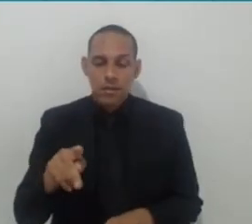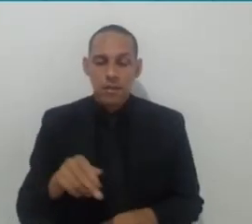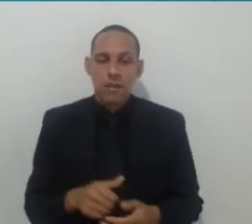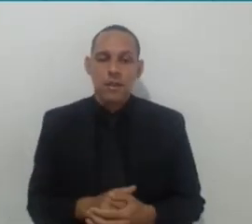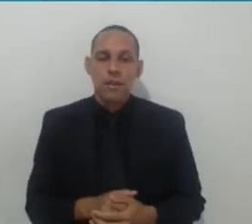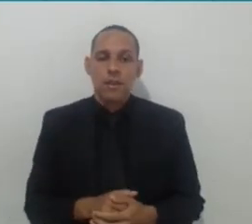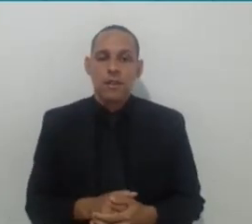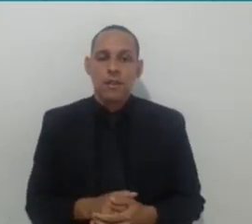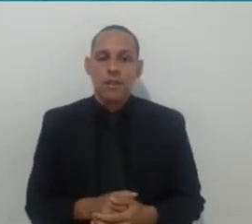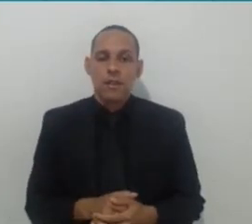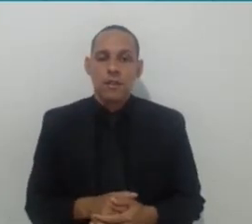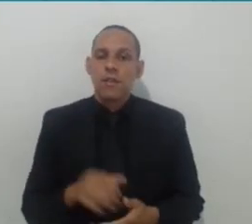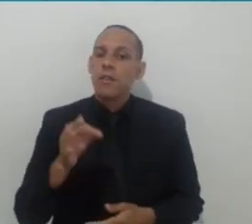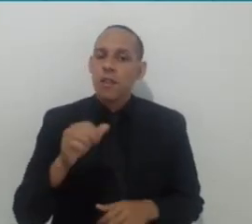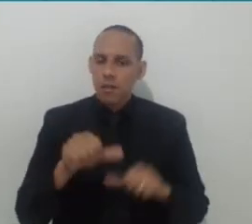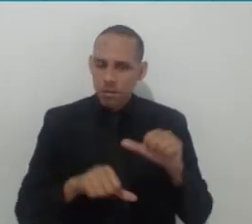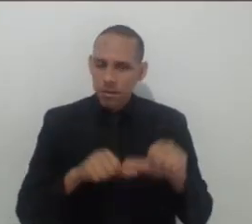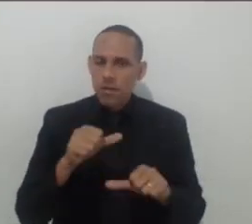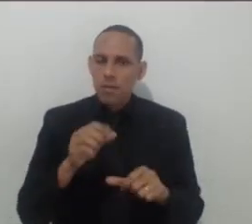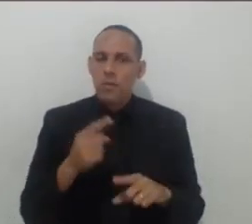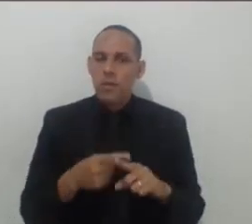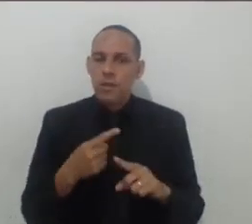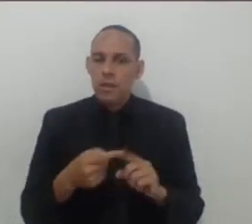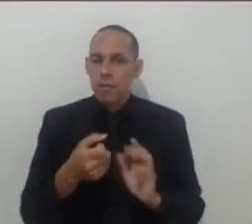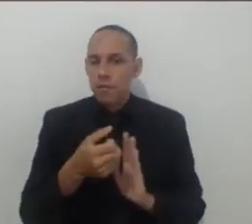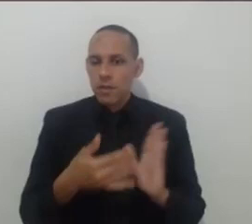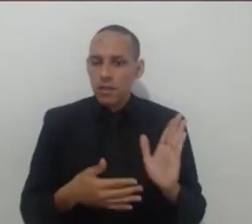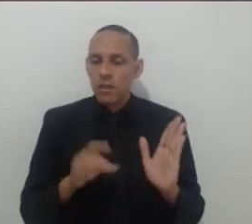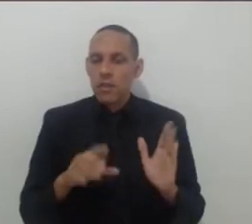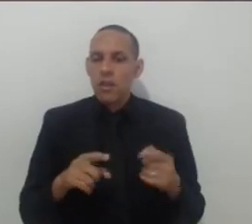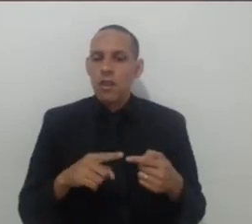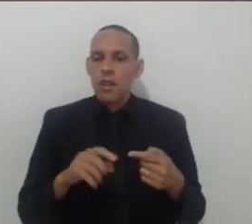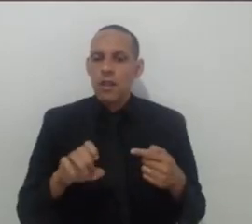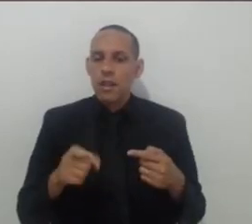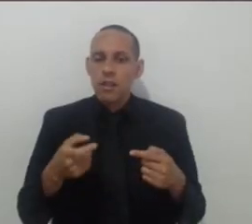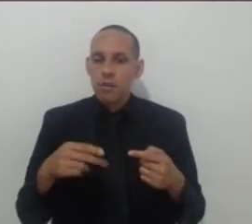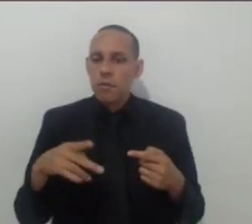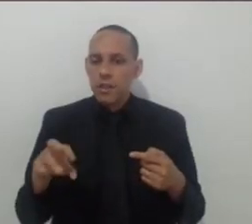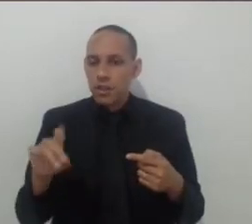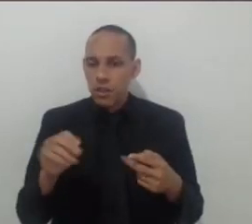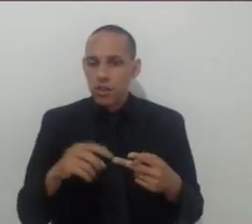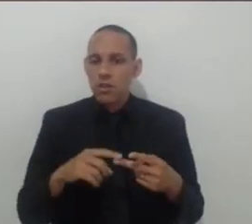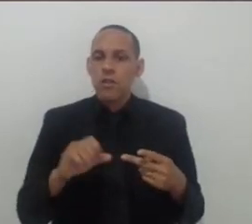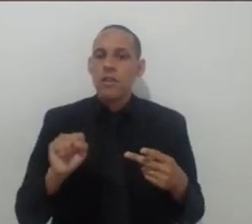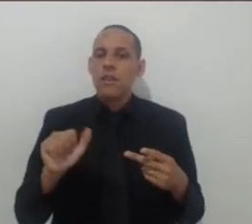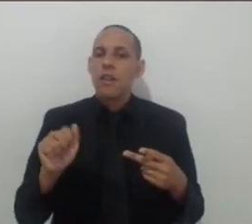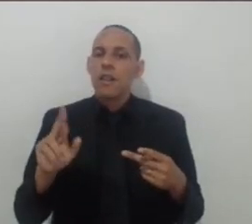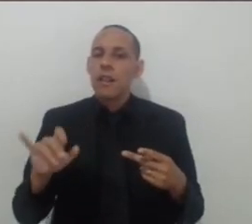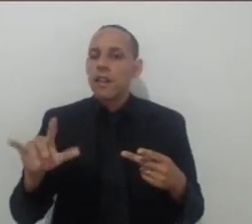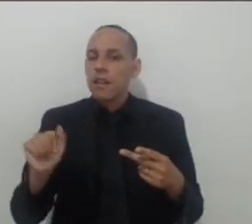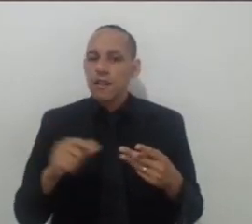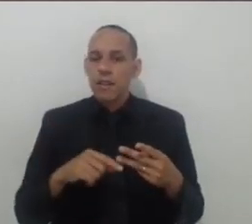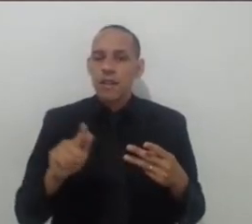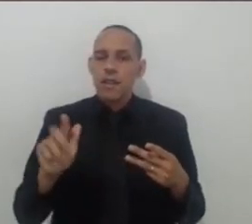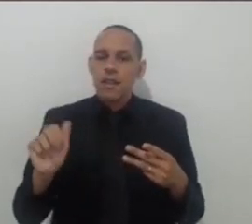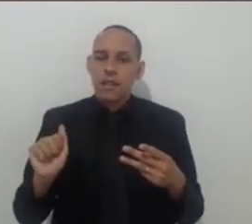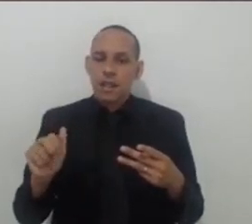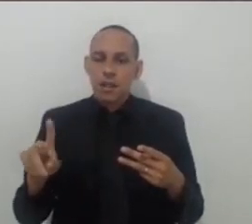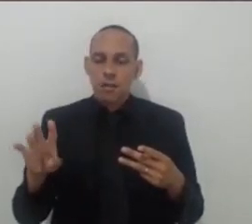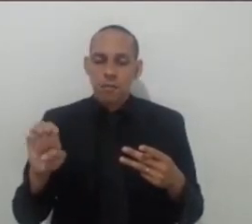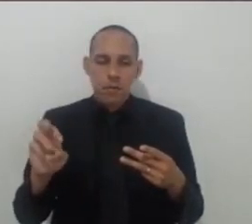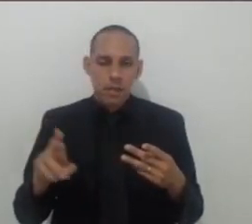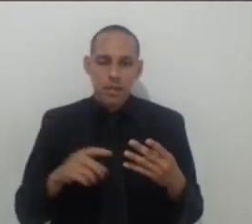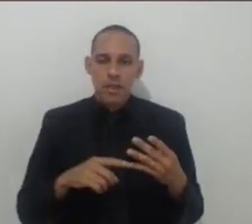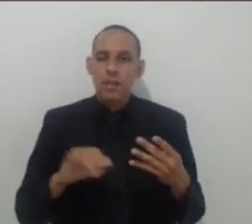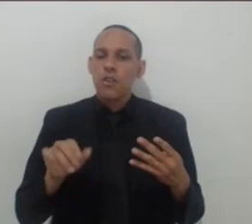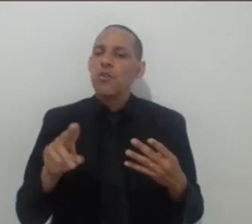Então, houve mudança, não é? Porque aqui tinha desembargador Expedito, desembargador Saraiva, Glauber, João Rebouças, Gilson, Cornélio, Judite e Amigo.